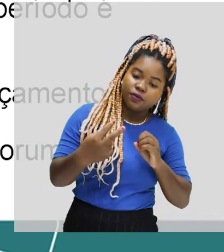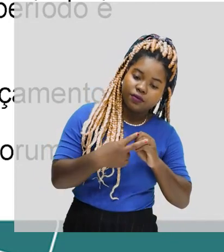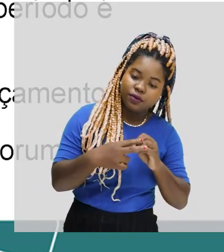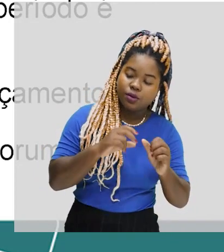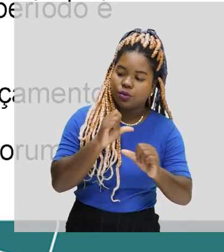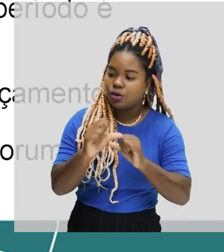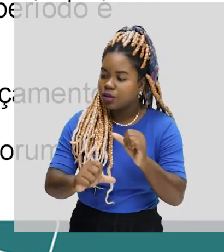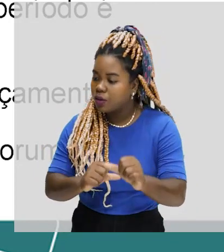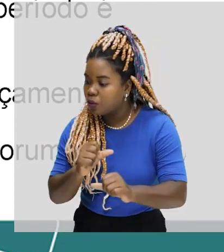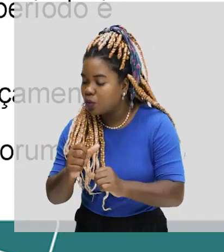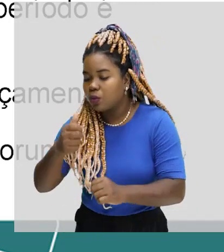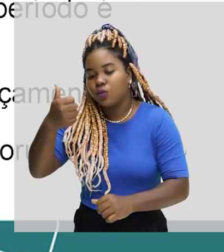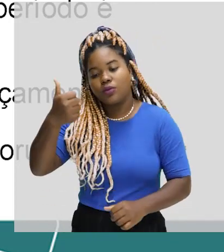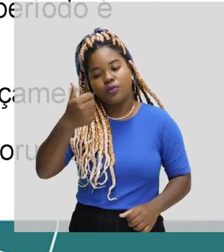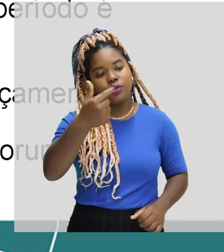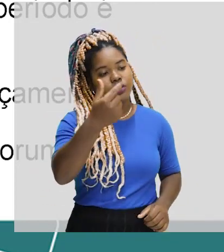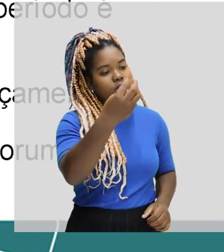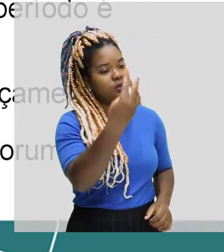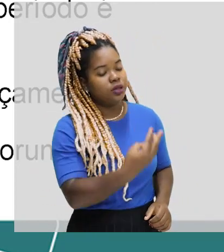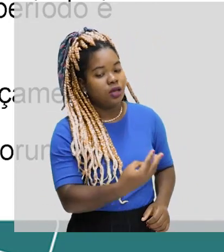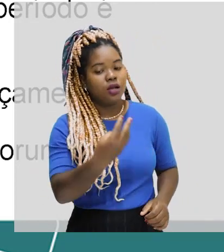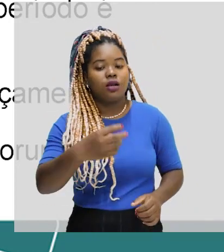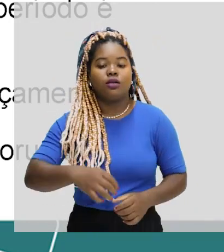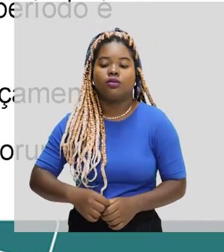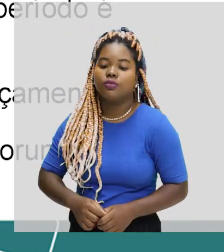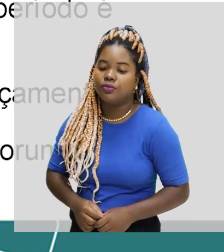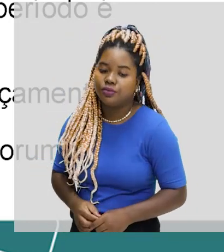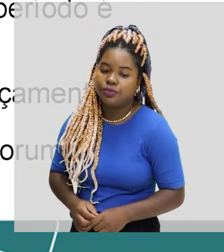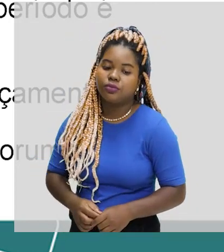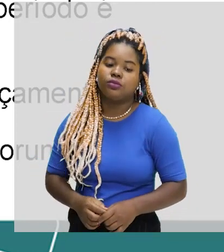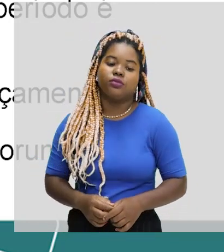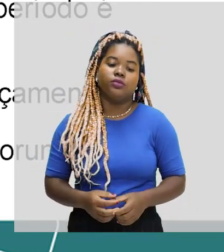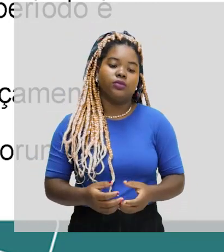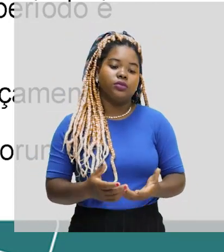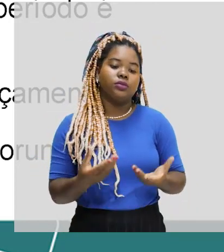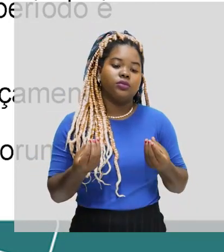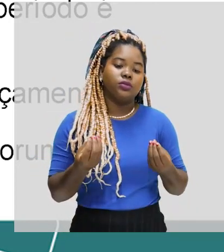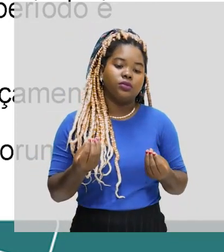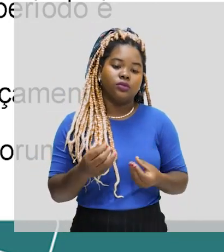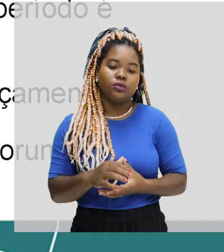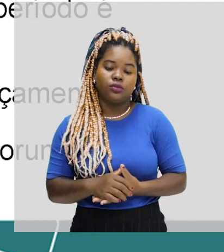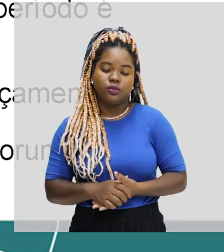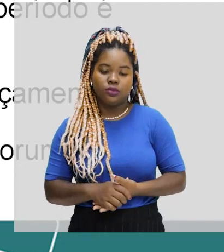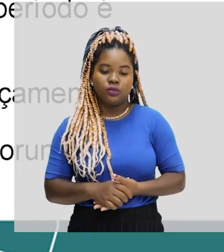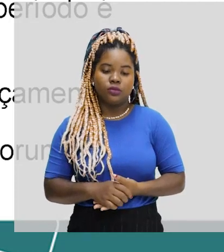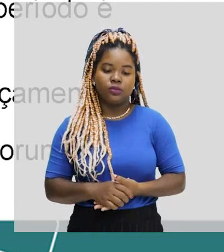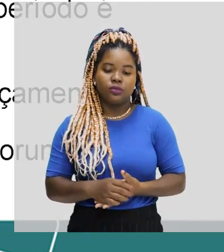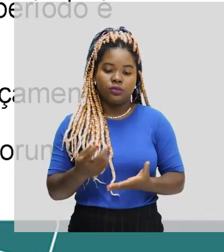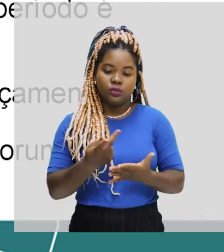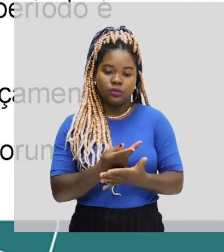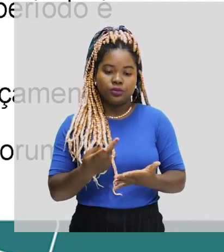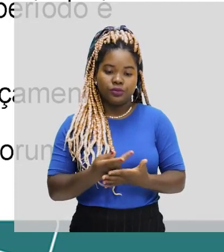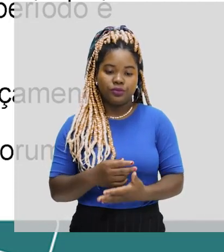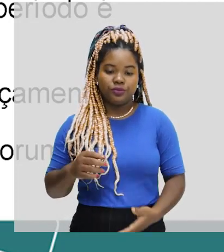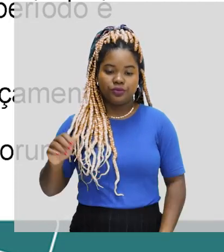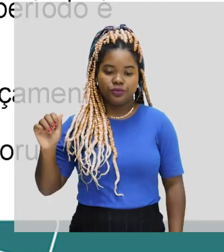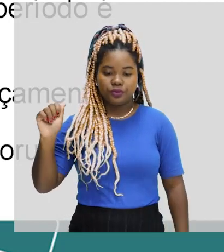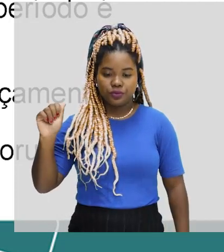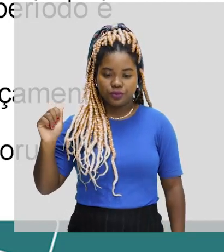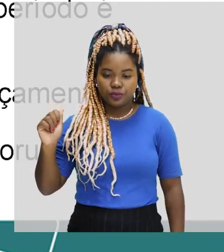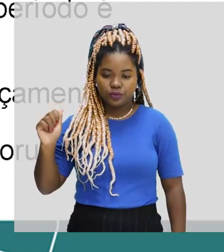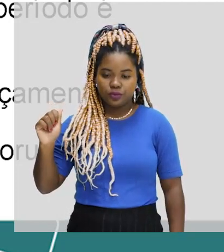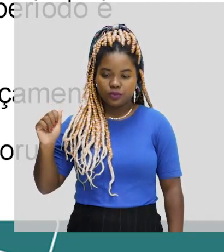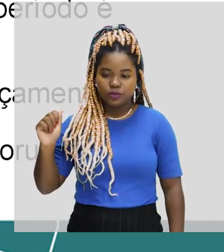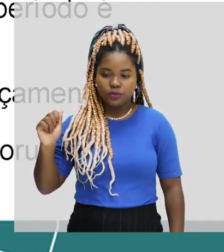se conjuga em todas as pessoas do discurso, e ver aí onde foi que se errou, tá bom?